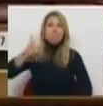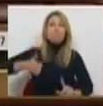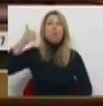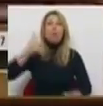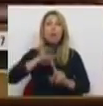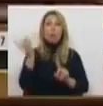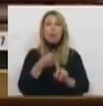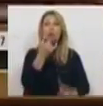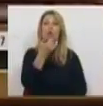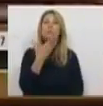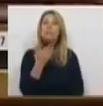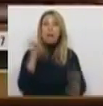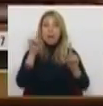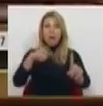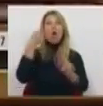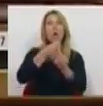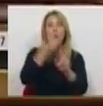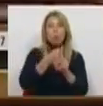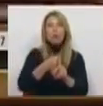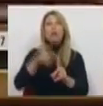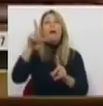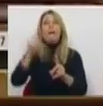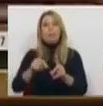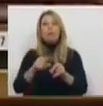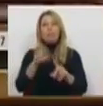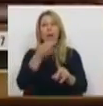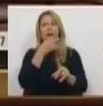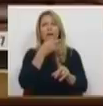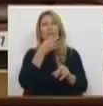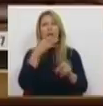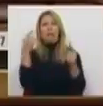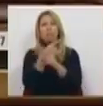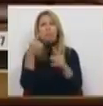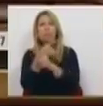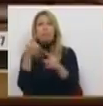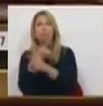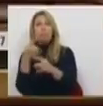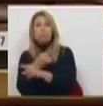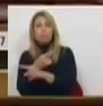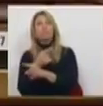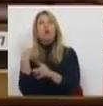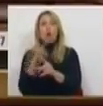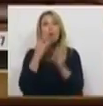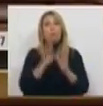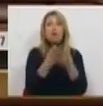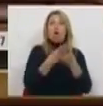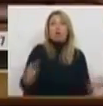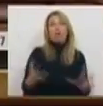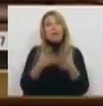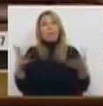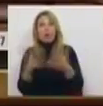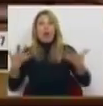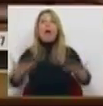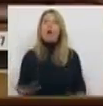2017. Essas são as lutas, mas também as contradições que temos que sanar na maioria atual, e esses são combates que o Bloco de